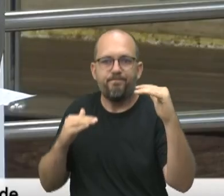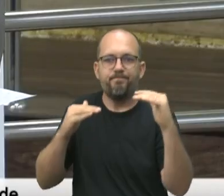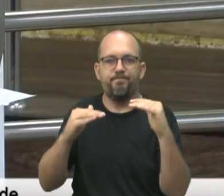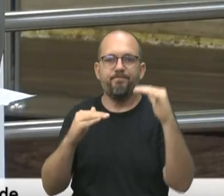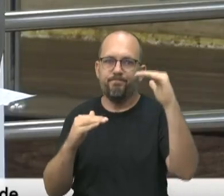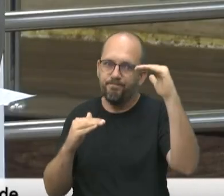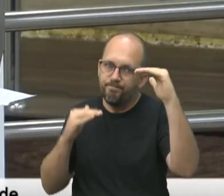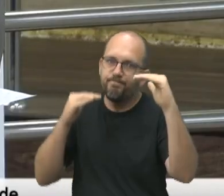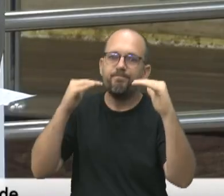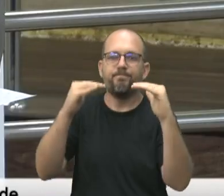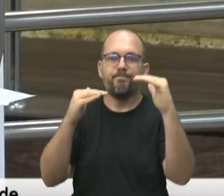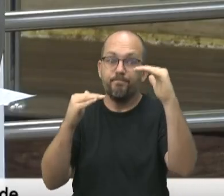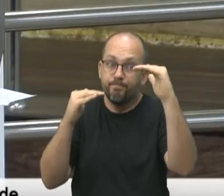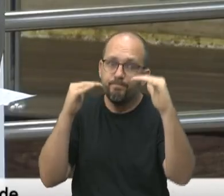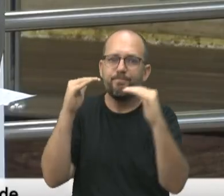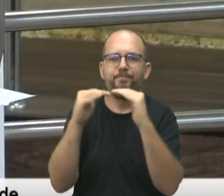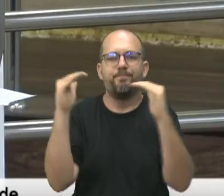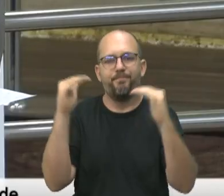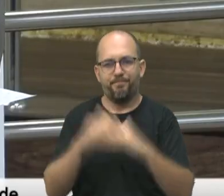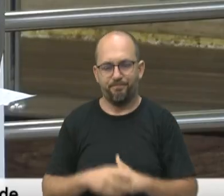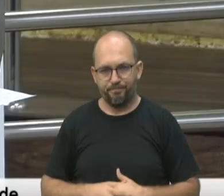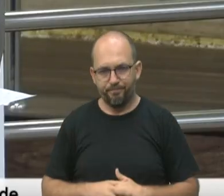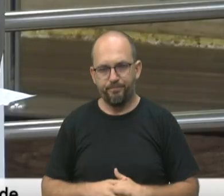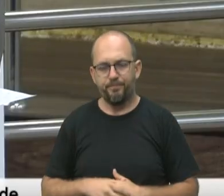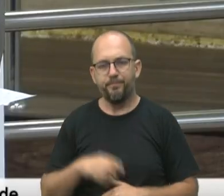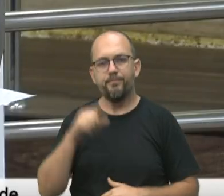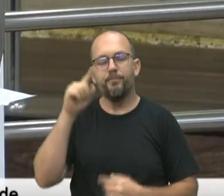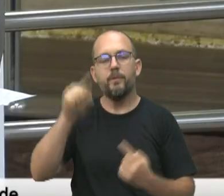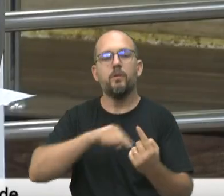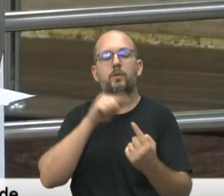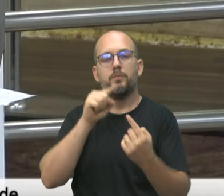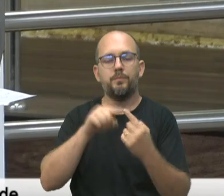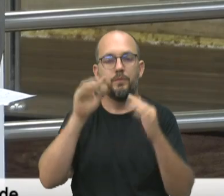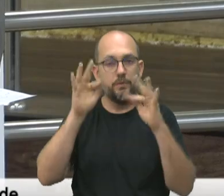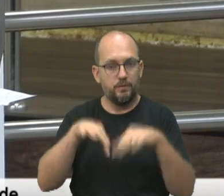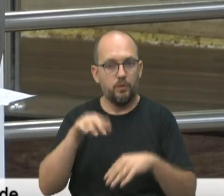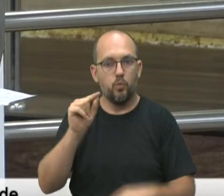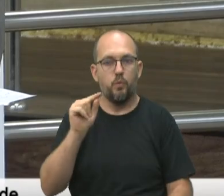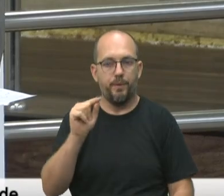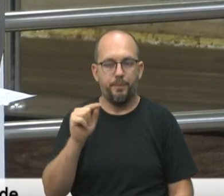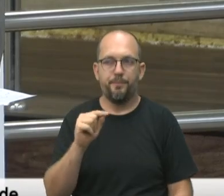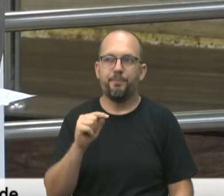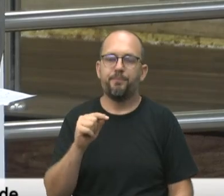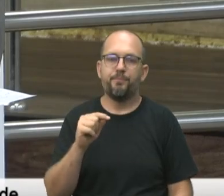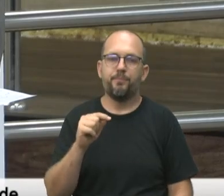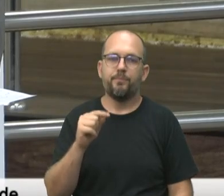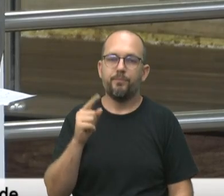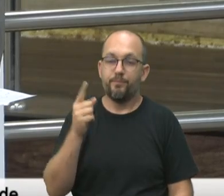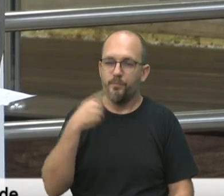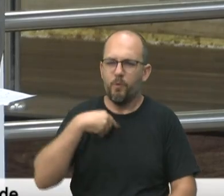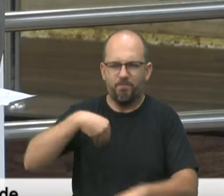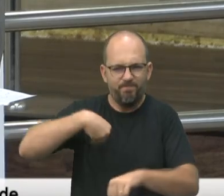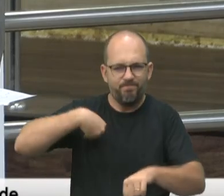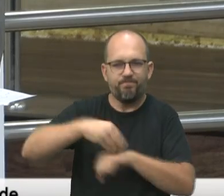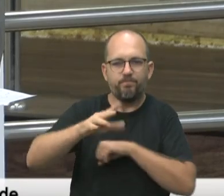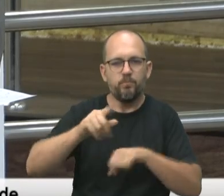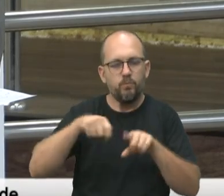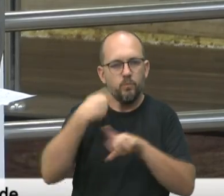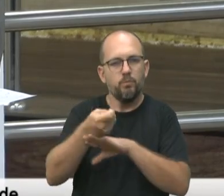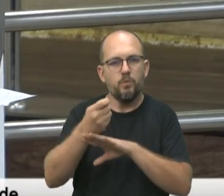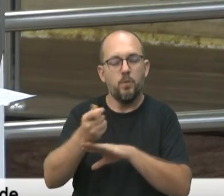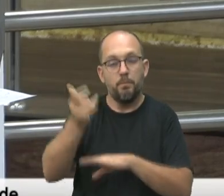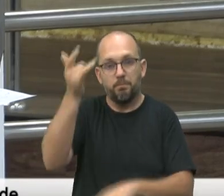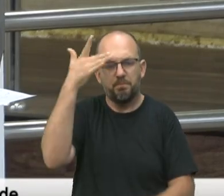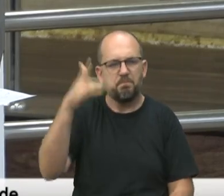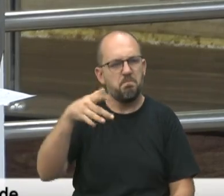desigualdade. Por fim, como eu disse da importância do nosso movimento, quero me atrever a dar algumas lições de moral, se vocês